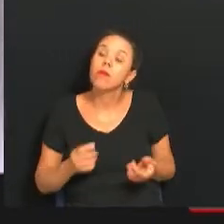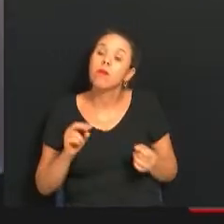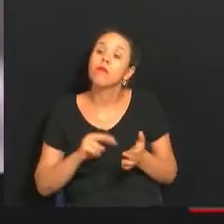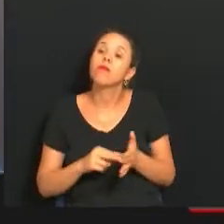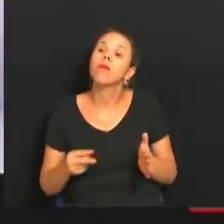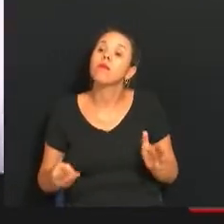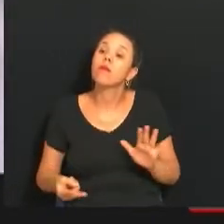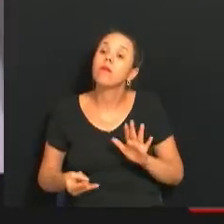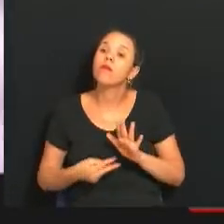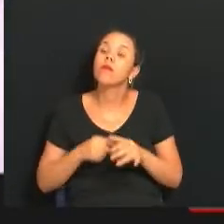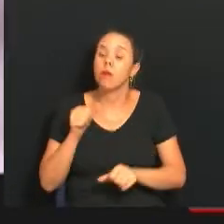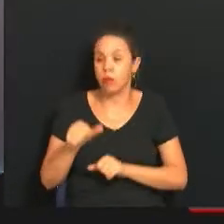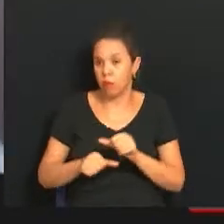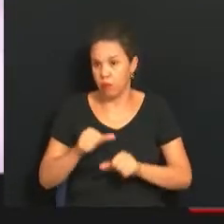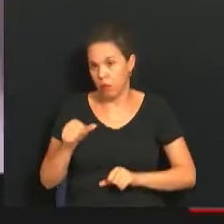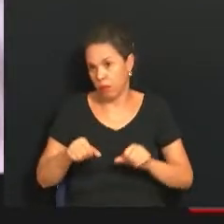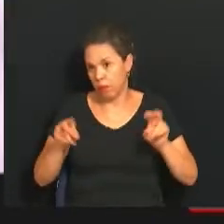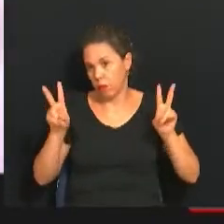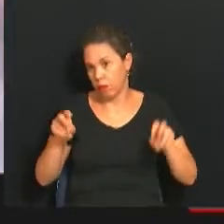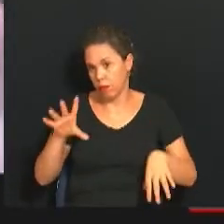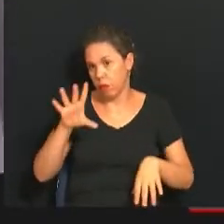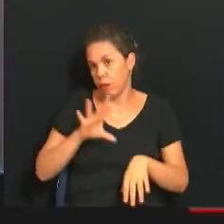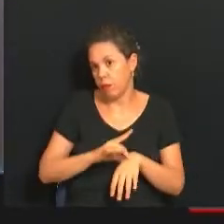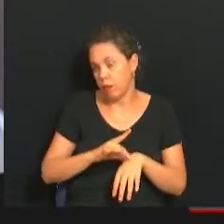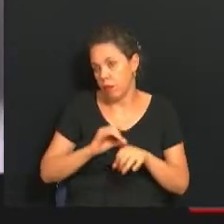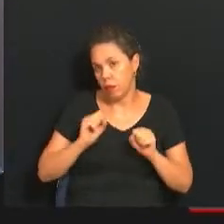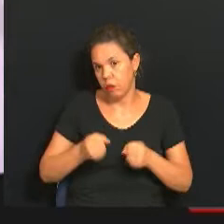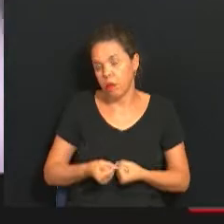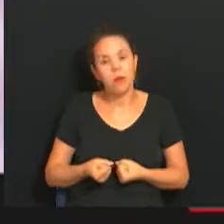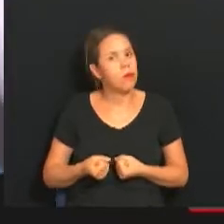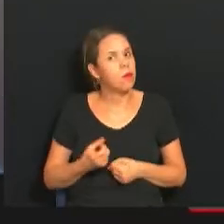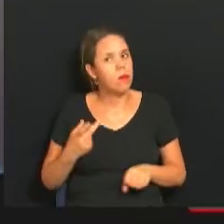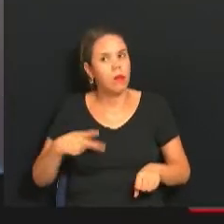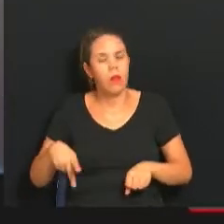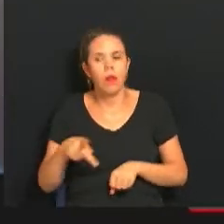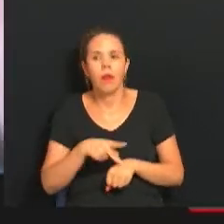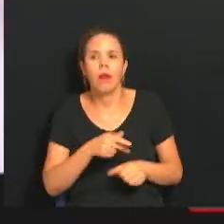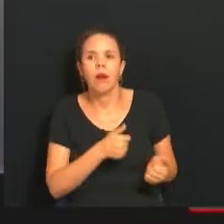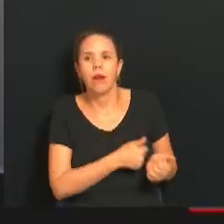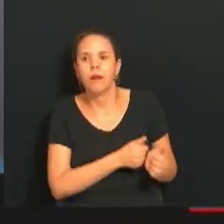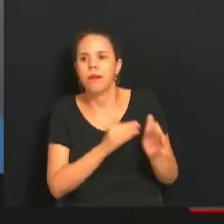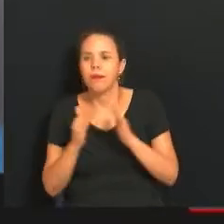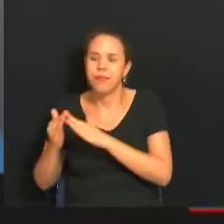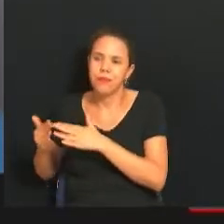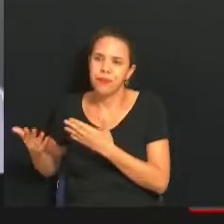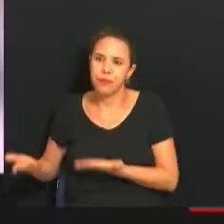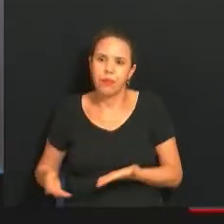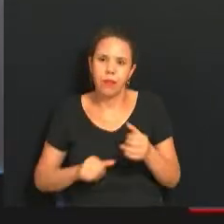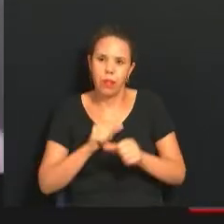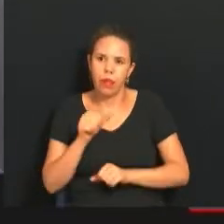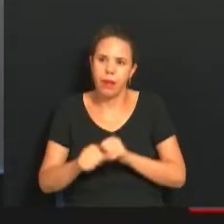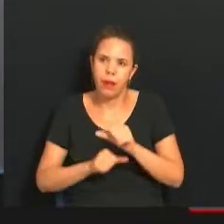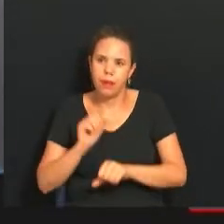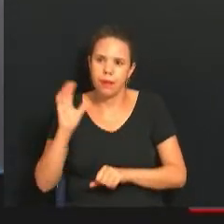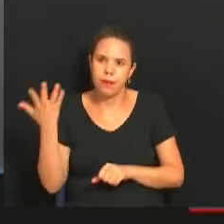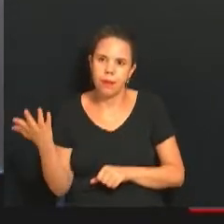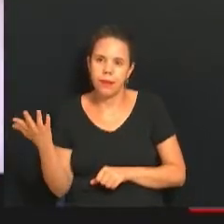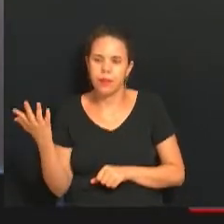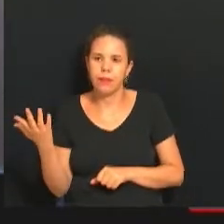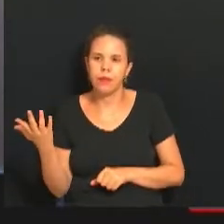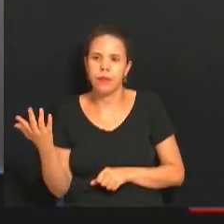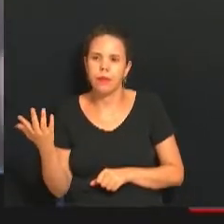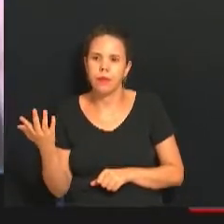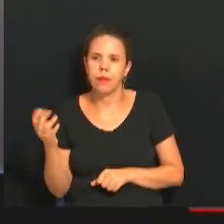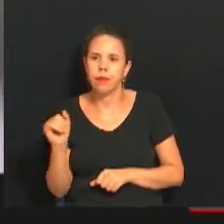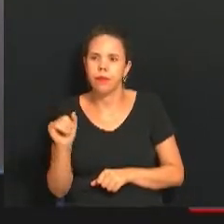significa uma mudança em termos de segurança e defesa num país vizinho. Ou seja, as mudanças que aconteceriam caso